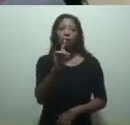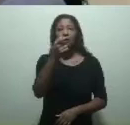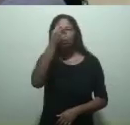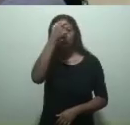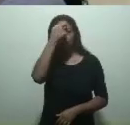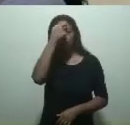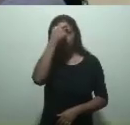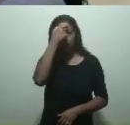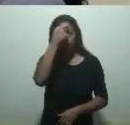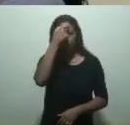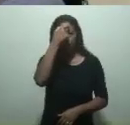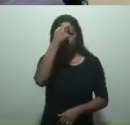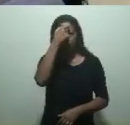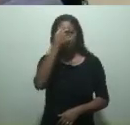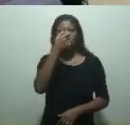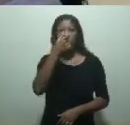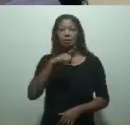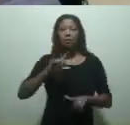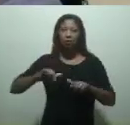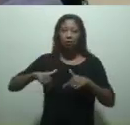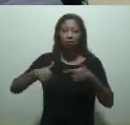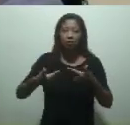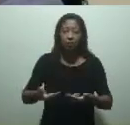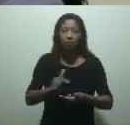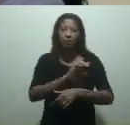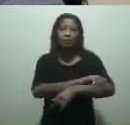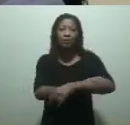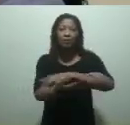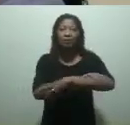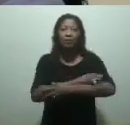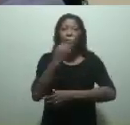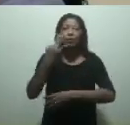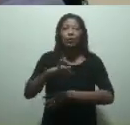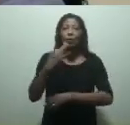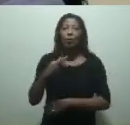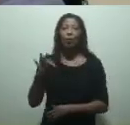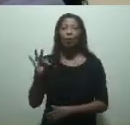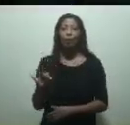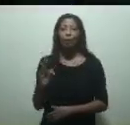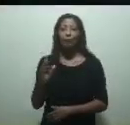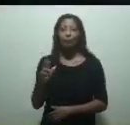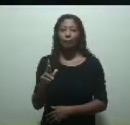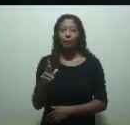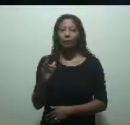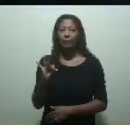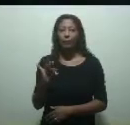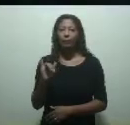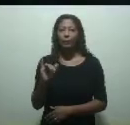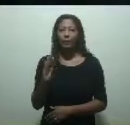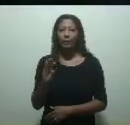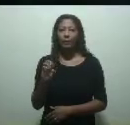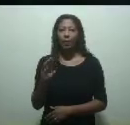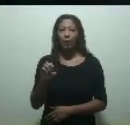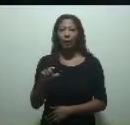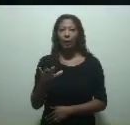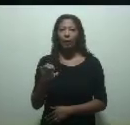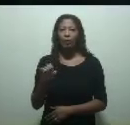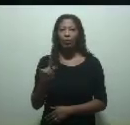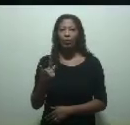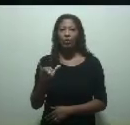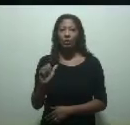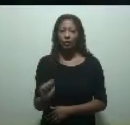Enfrentamento à Fibromialgia, a ser celebrado anualmente no dia 12 de maio, e da